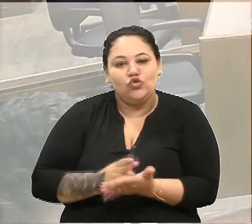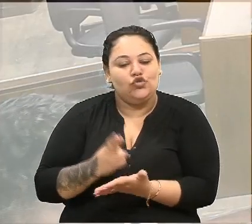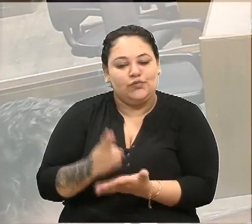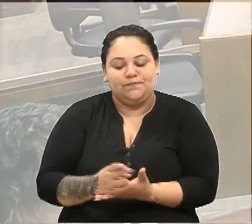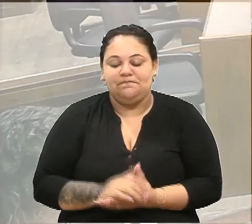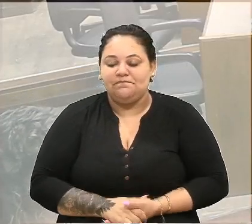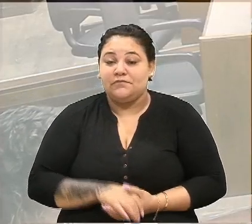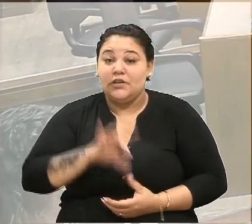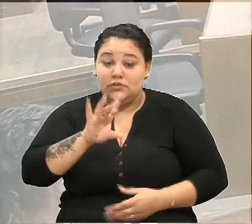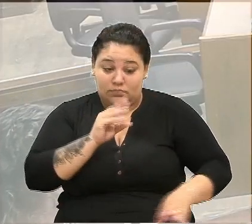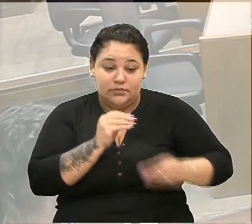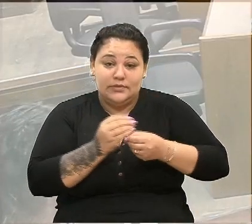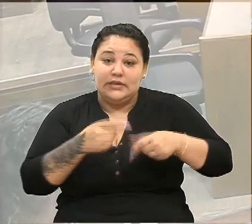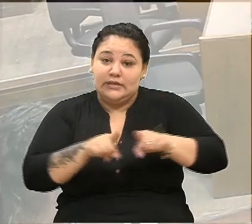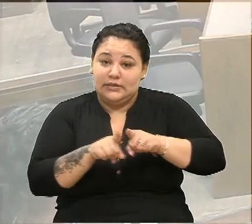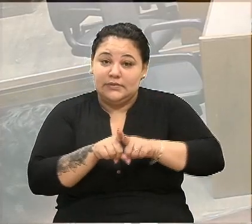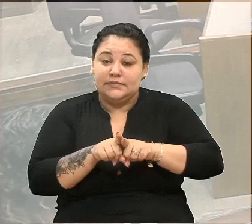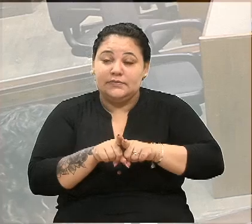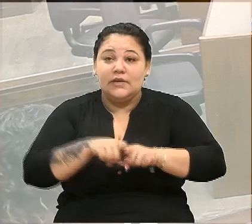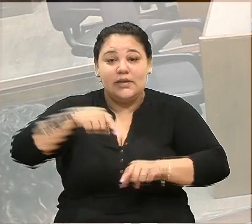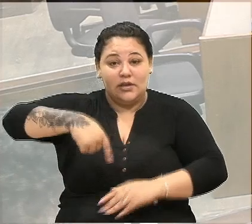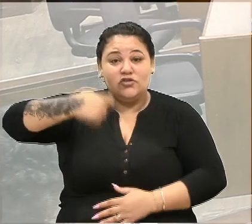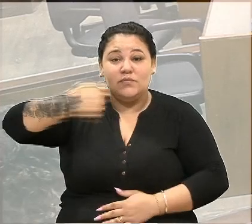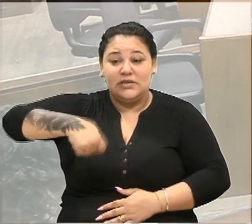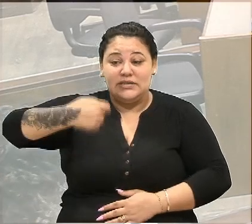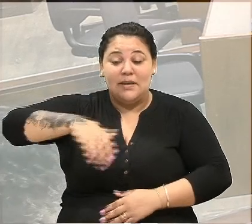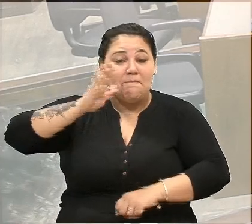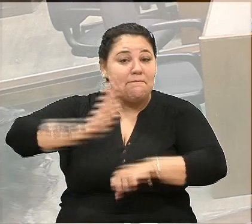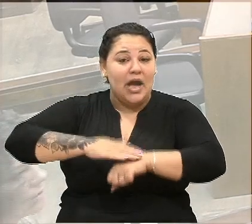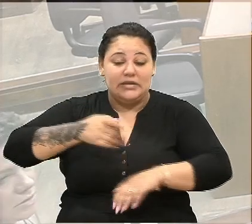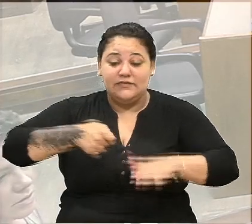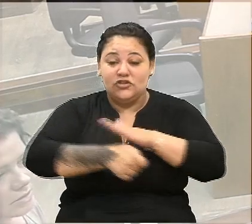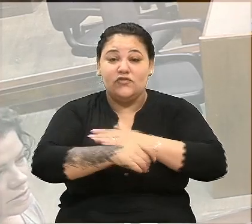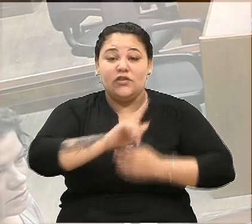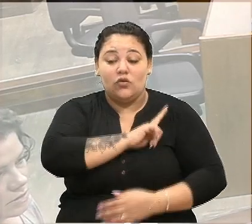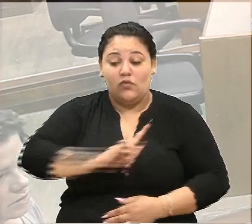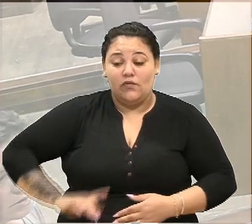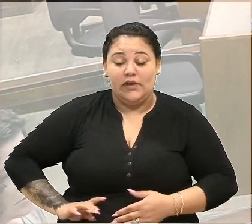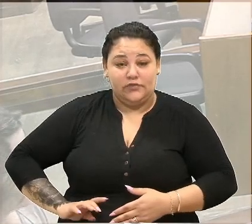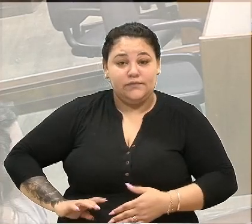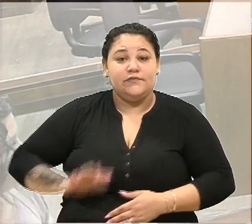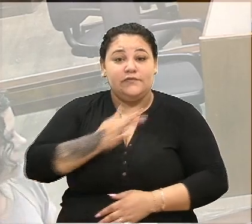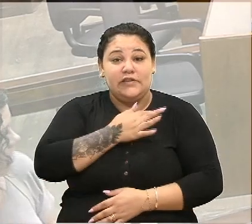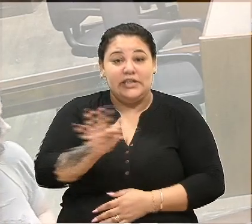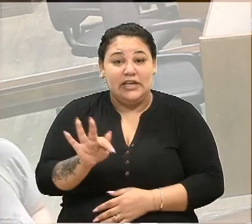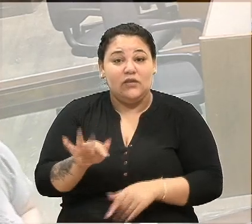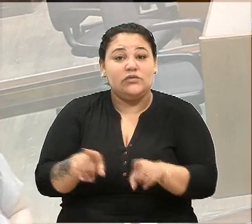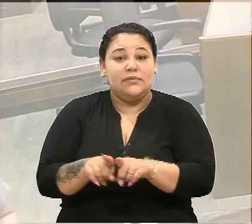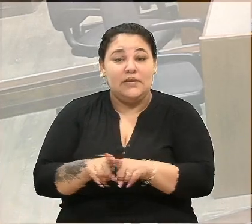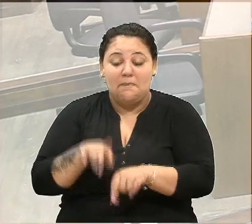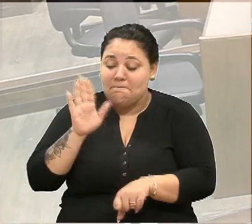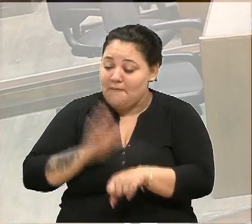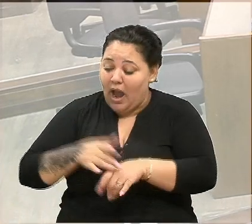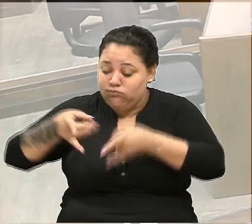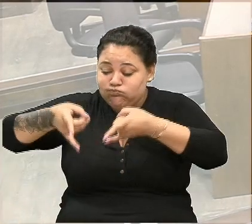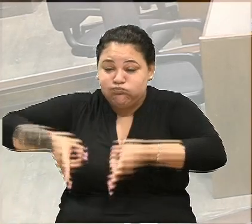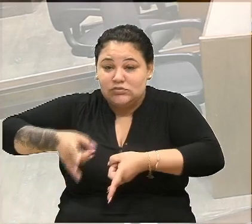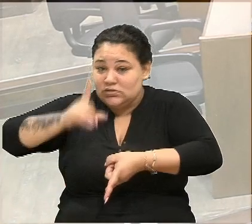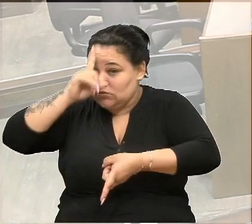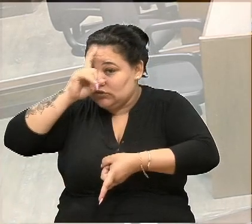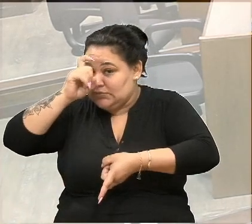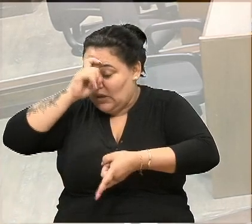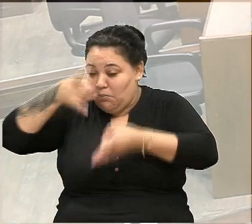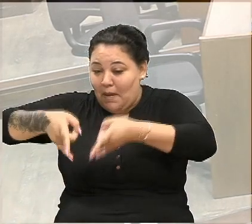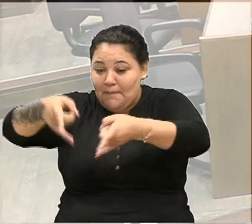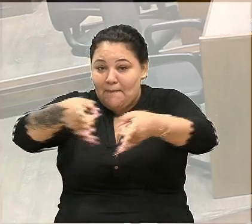para complementar, precisamos sim mais de investimento do governo federal também. Nós precisamos mais leitos, nós temos toda a região, os